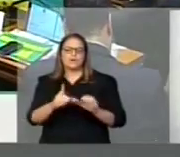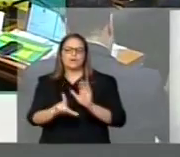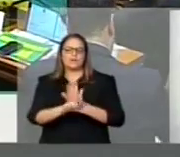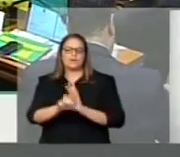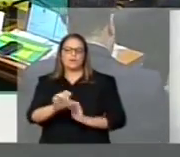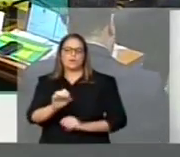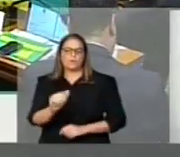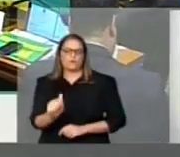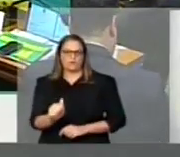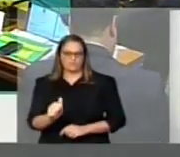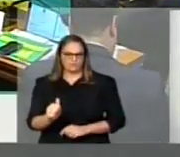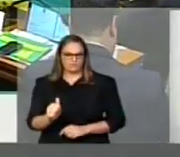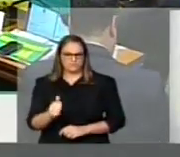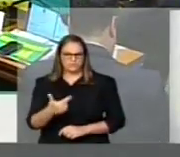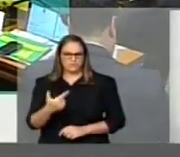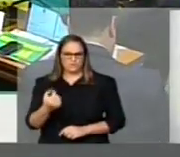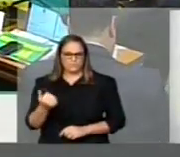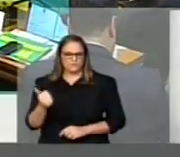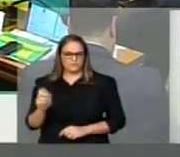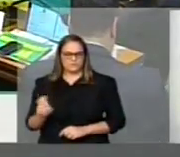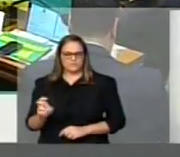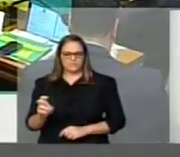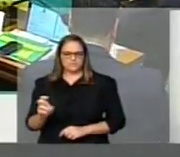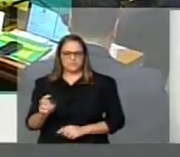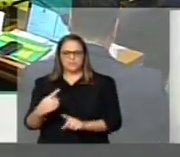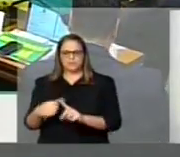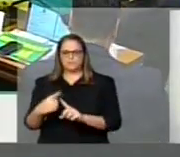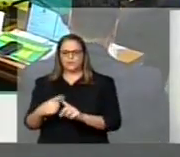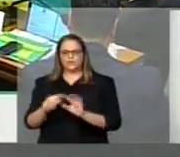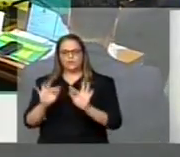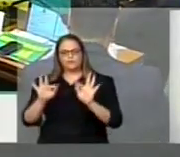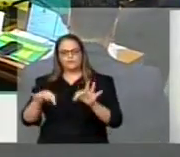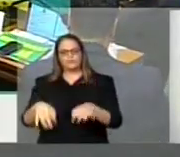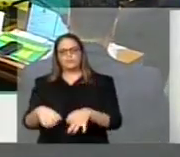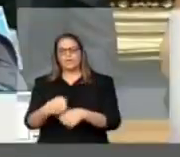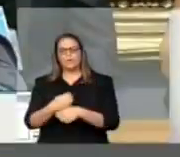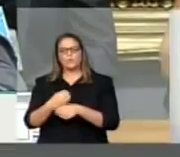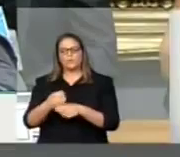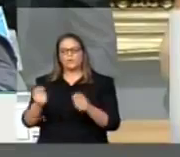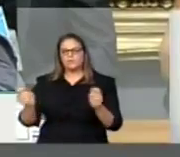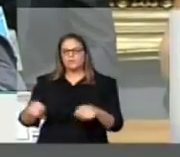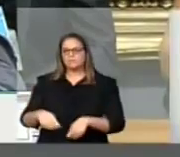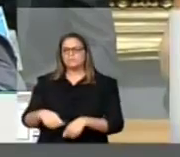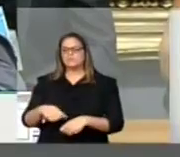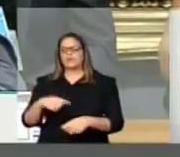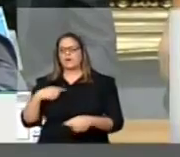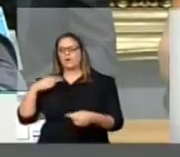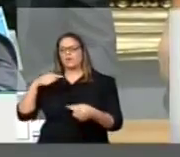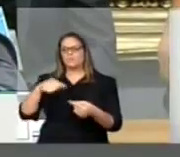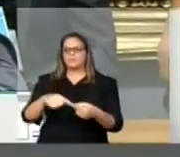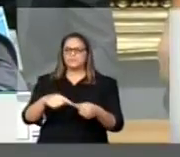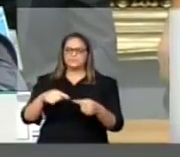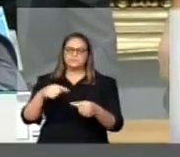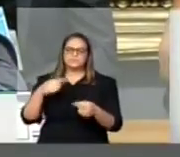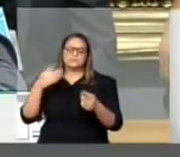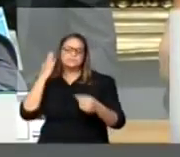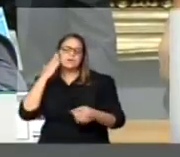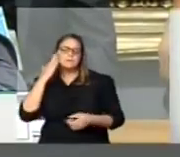uma vez que apenas ao final do ano é possível saber se a meta fiscal é efetivamente cumprida ou